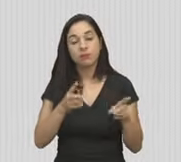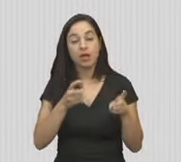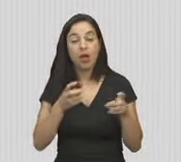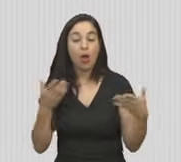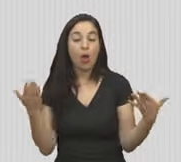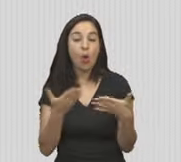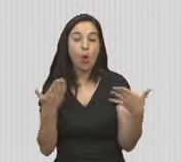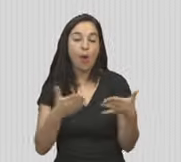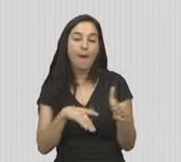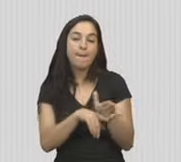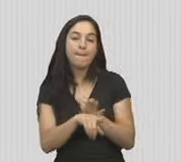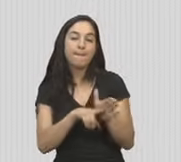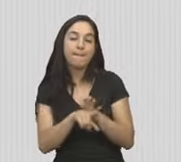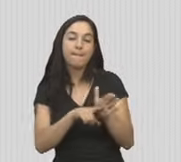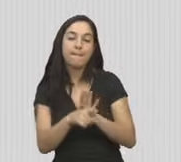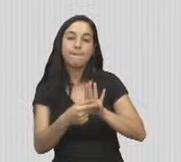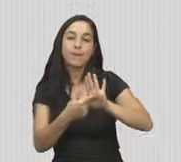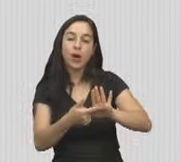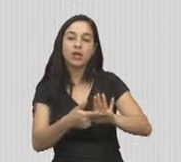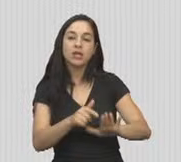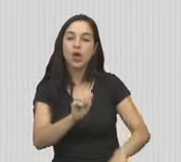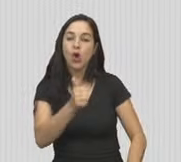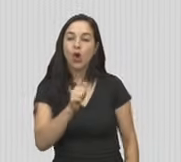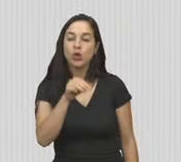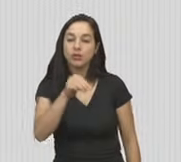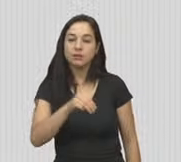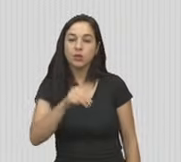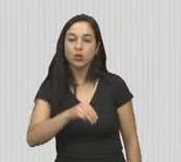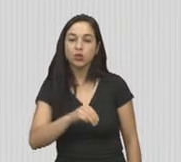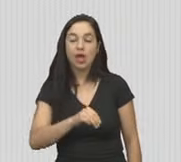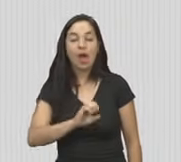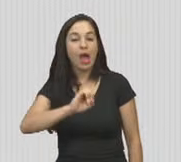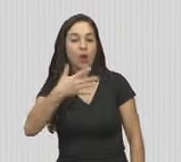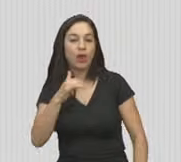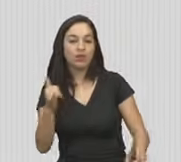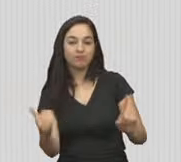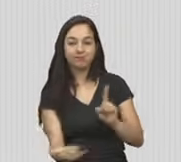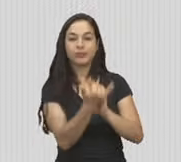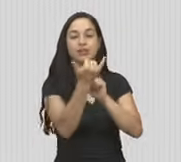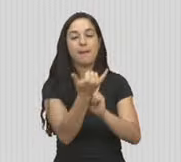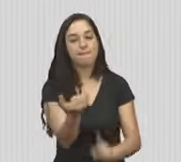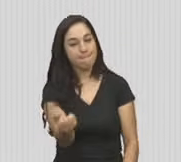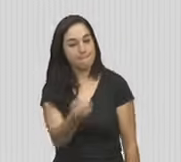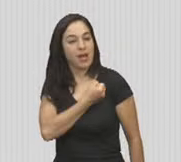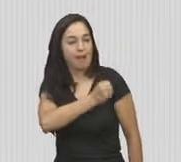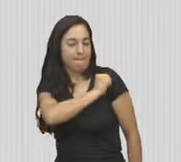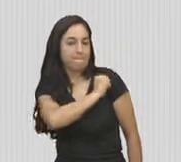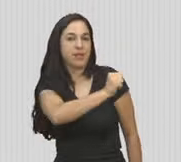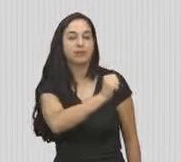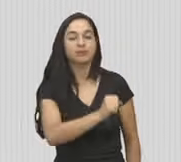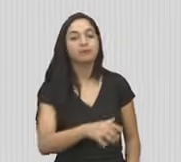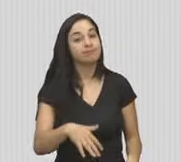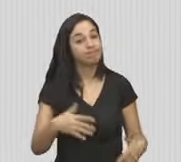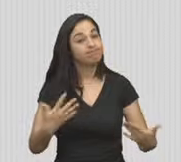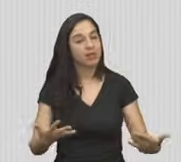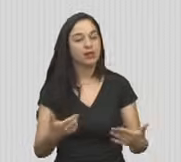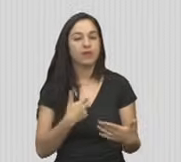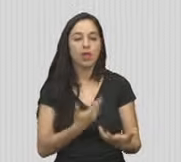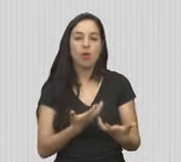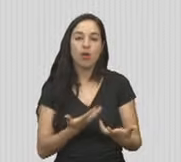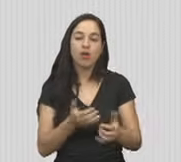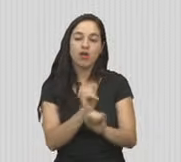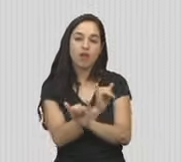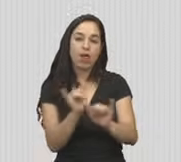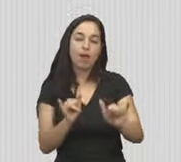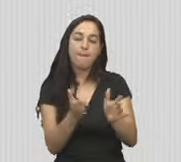hoje a estatística mostra que a cada 11 minutos uma pessoa é vitimada por homicídio. Então, nesse momento que eu vou estar falando aqui